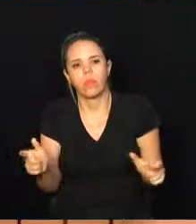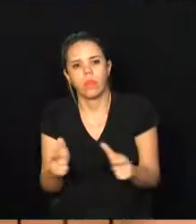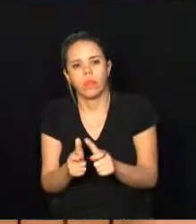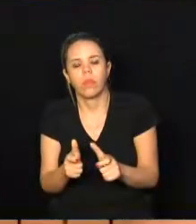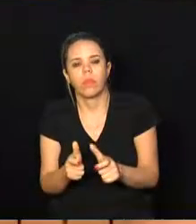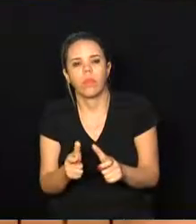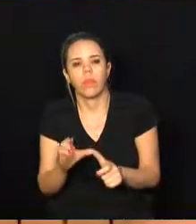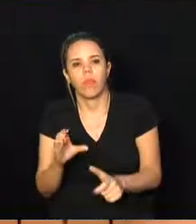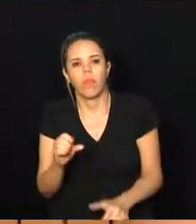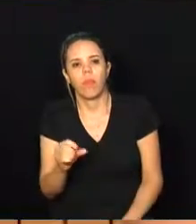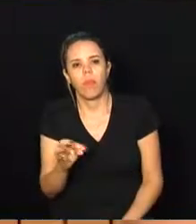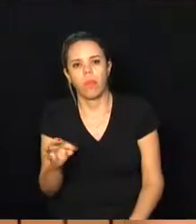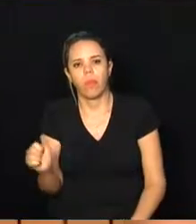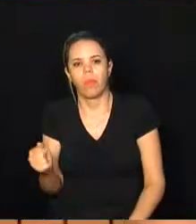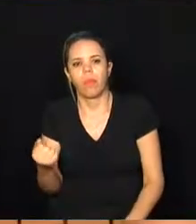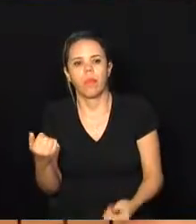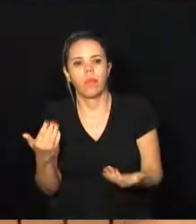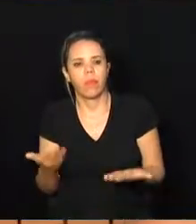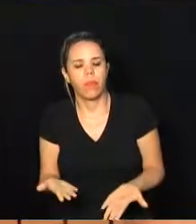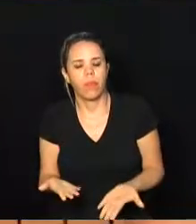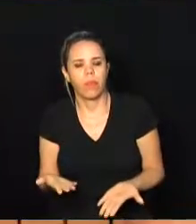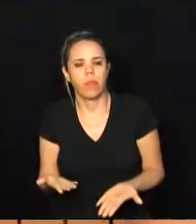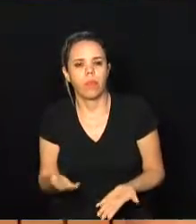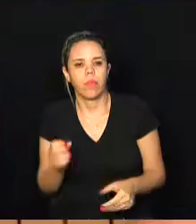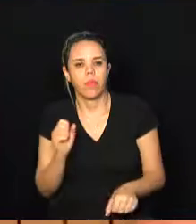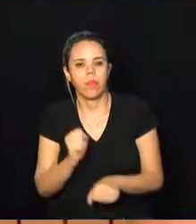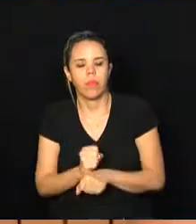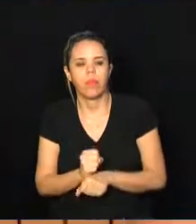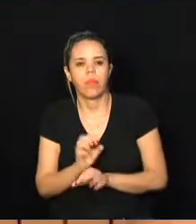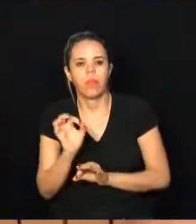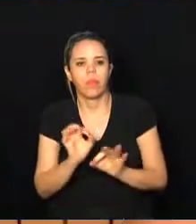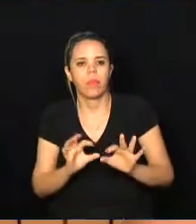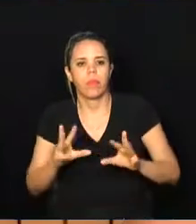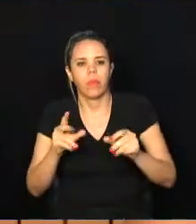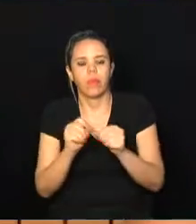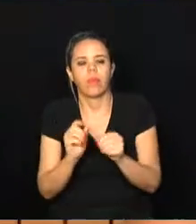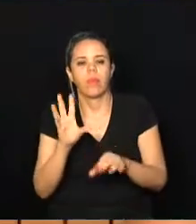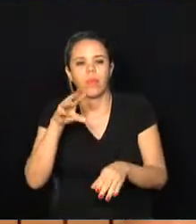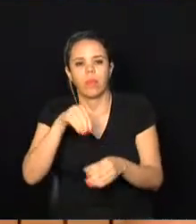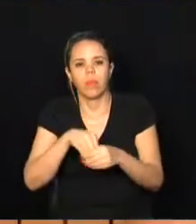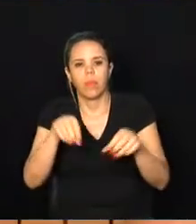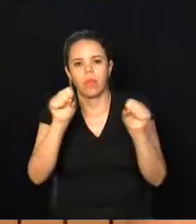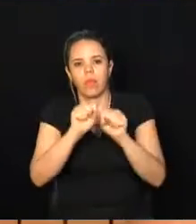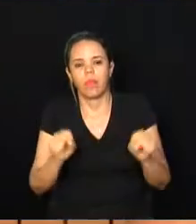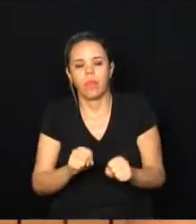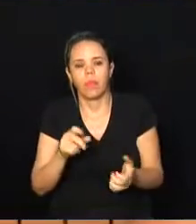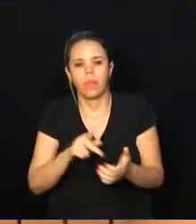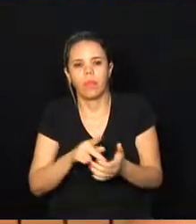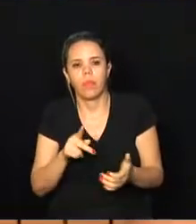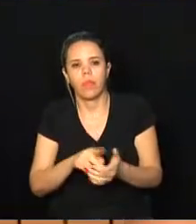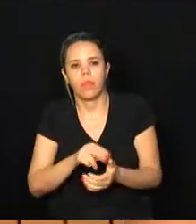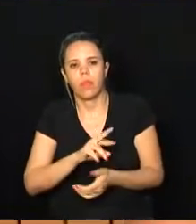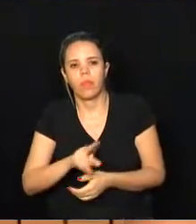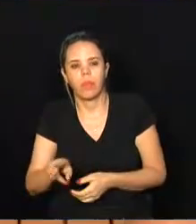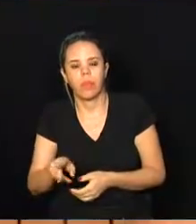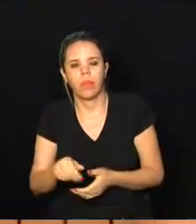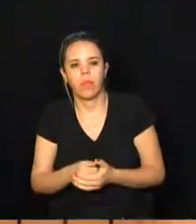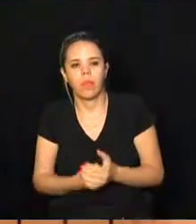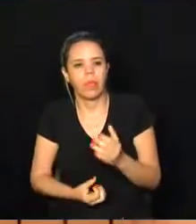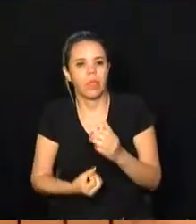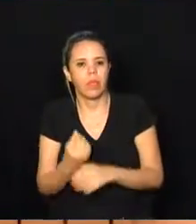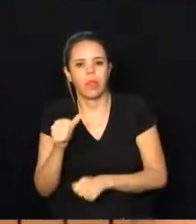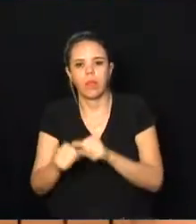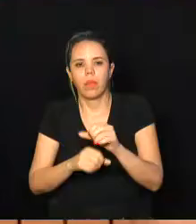essa cota não está ali. Então, a gente parametrizando tudo isso dentro do sistema, na verdade, a gente não está criando